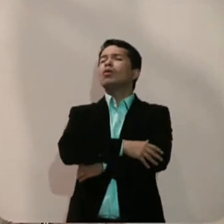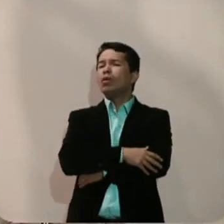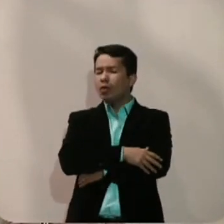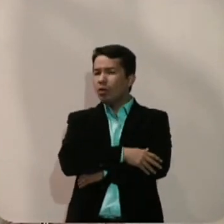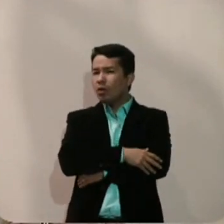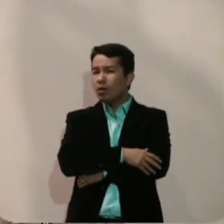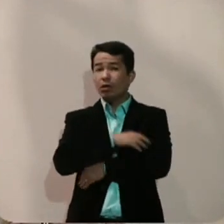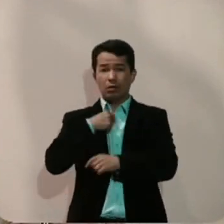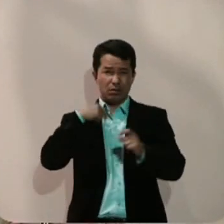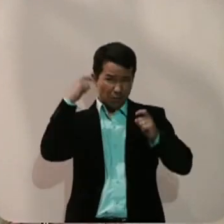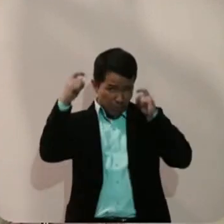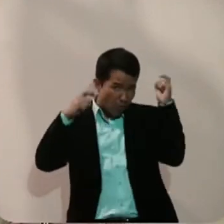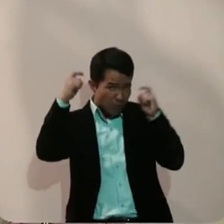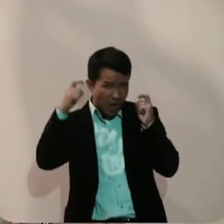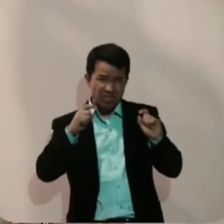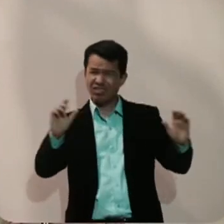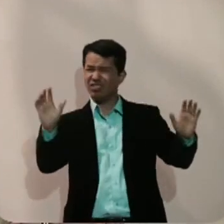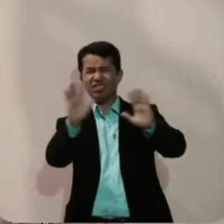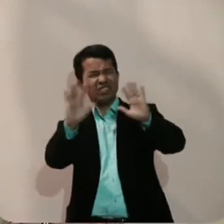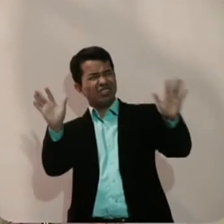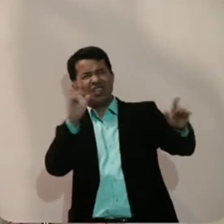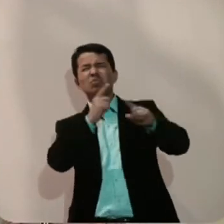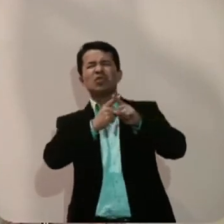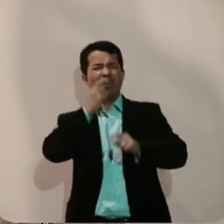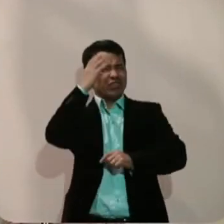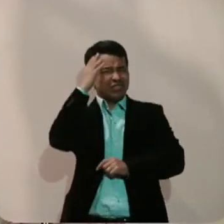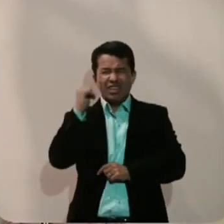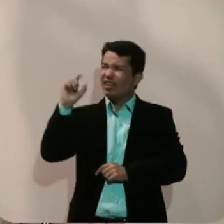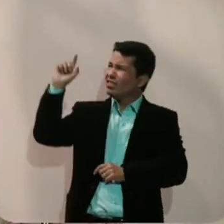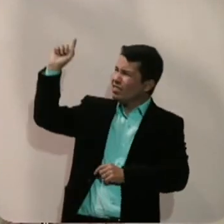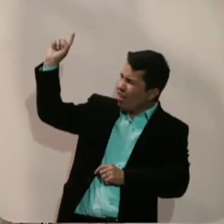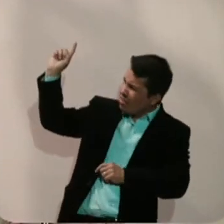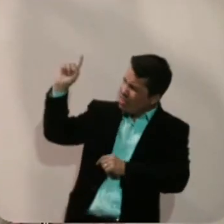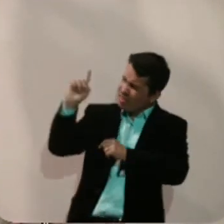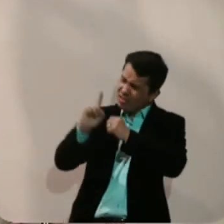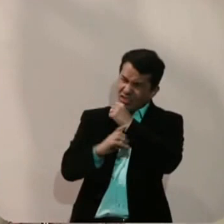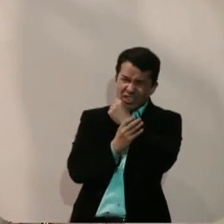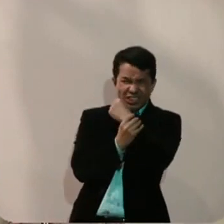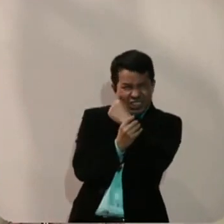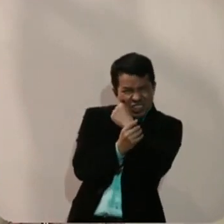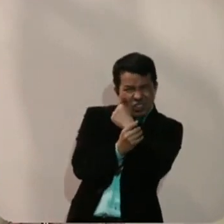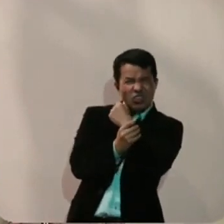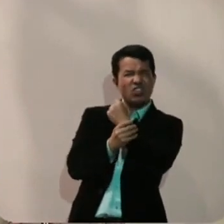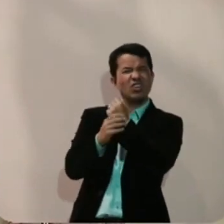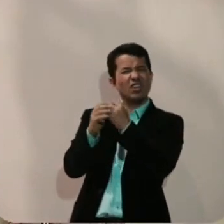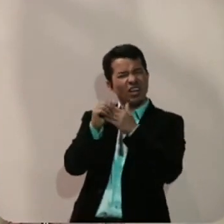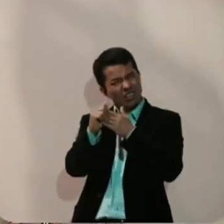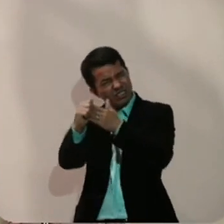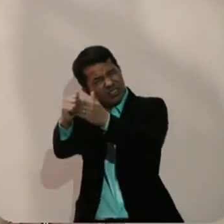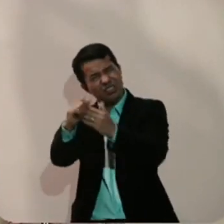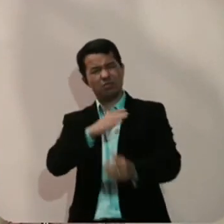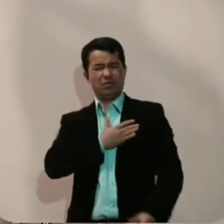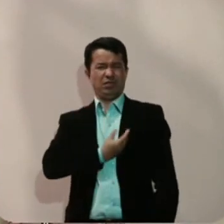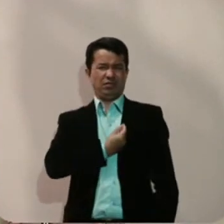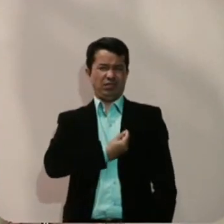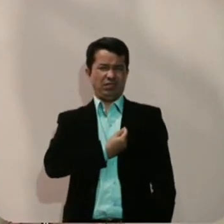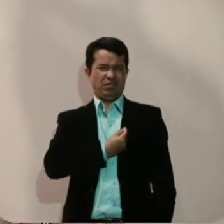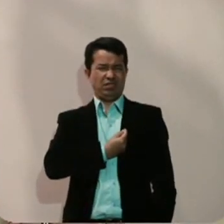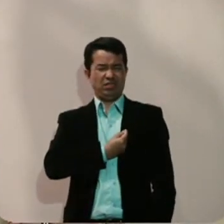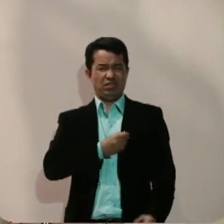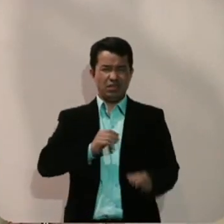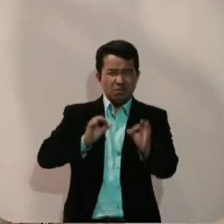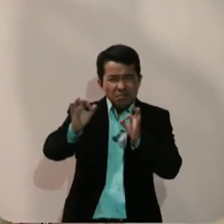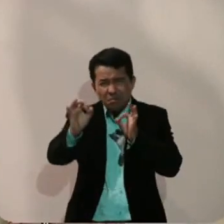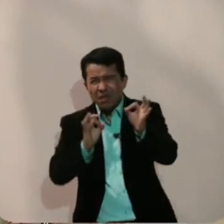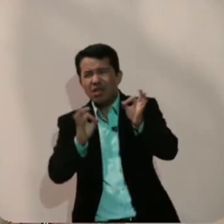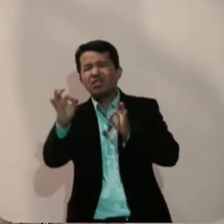que o Senhor é quem cuida de mim, e Ele tem um plano para a minha vida, no pouco ou no muito, mas Ele tem um plano, e eu